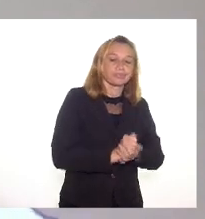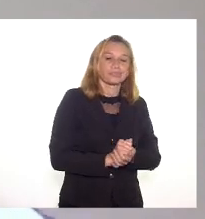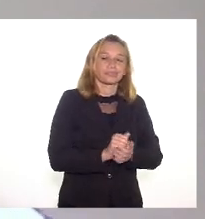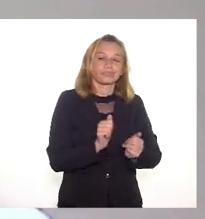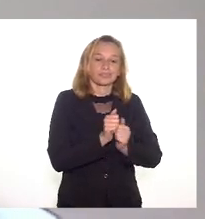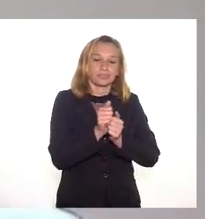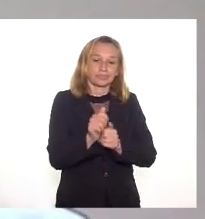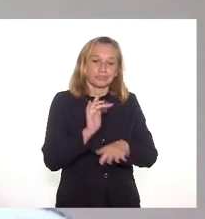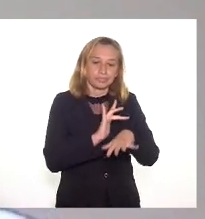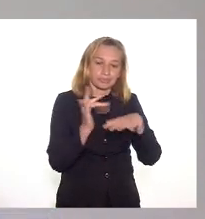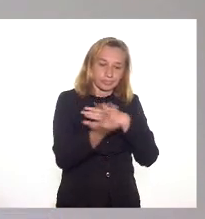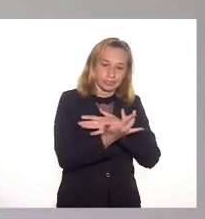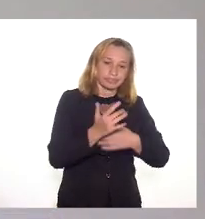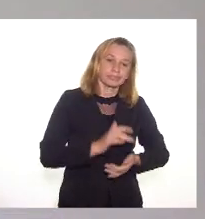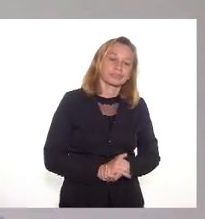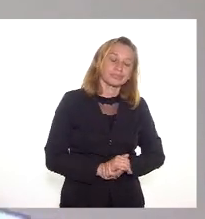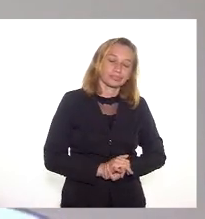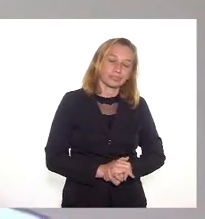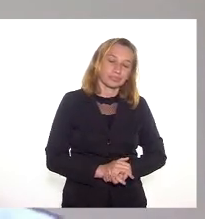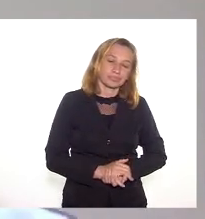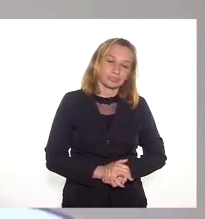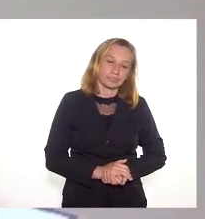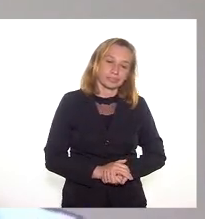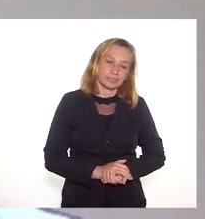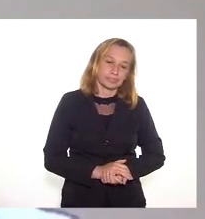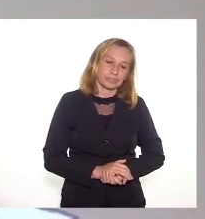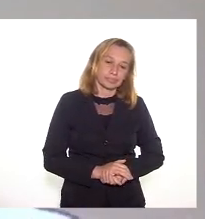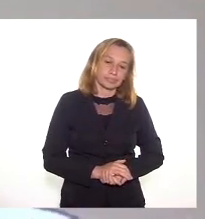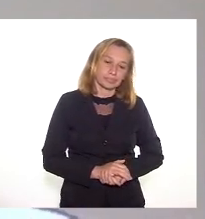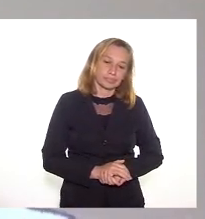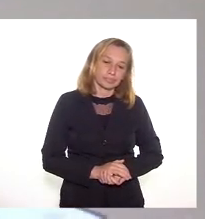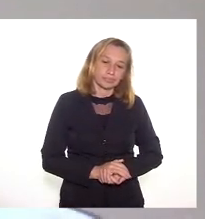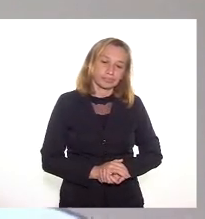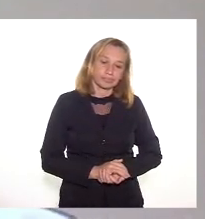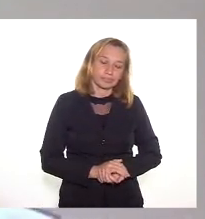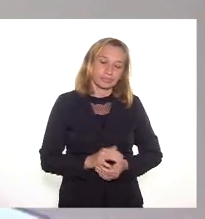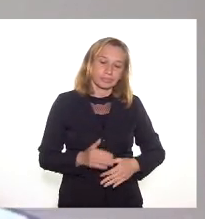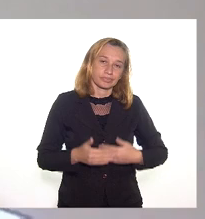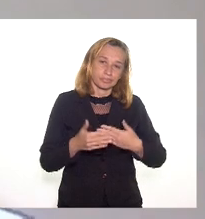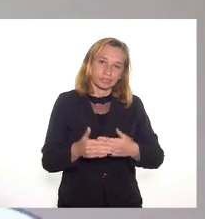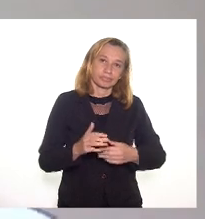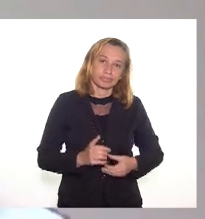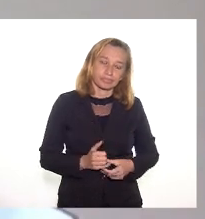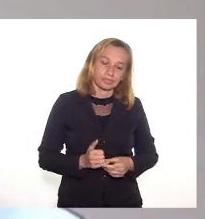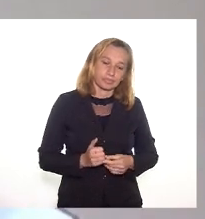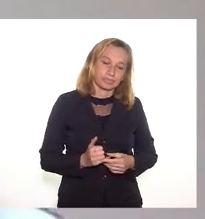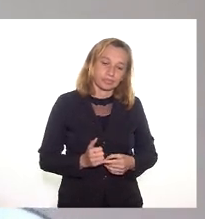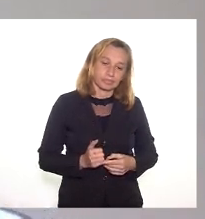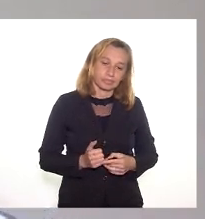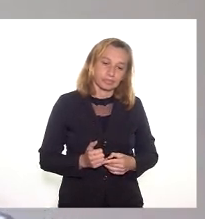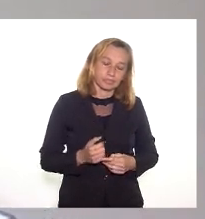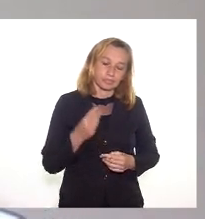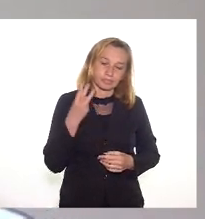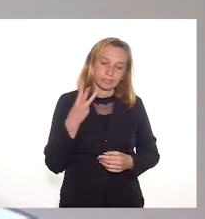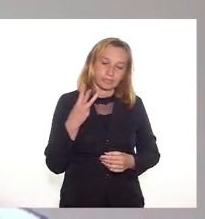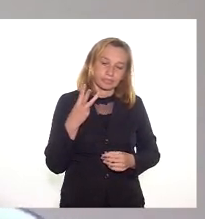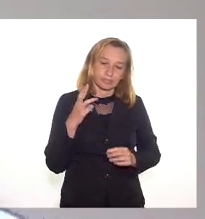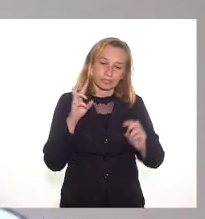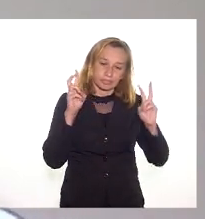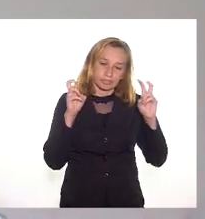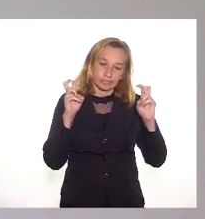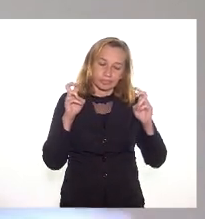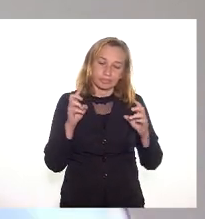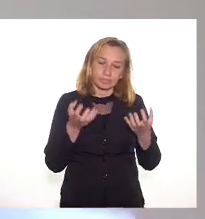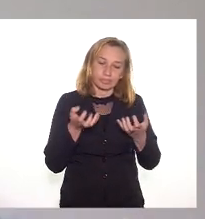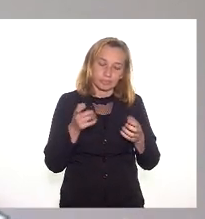seguem pelas redes sociais e avançar em torno de três questões em primeiro lugar eu quero